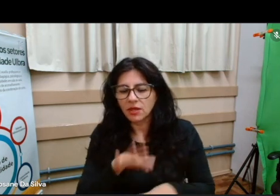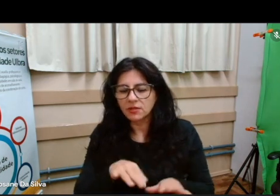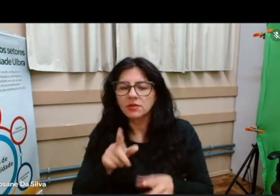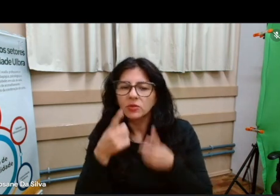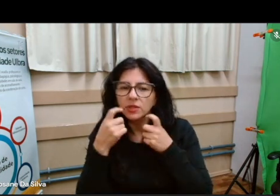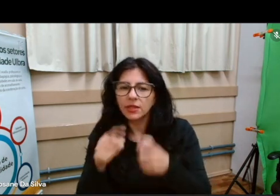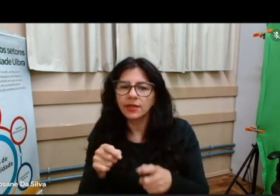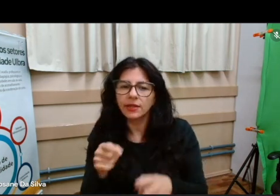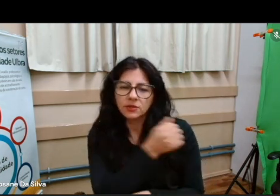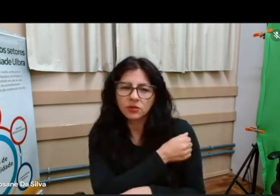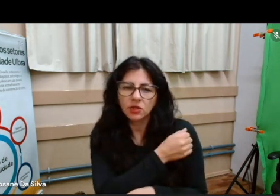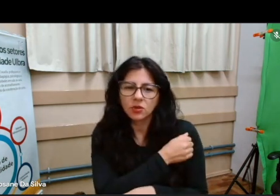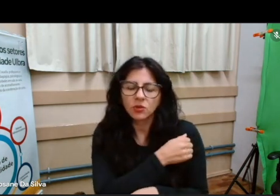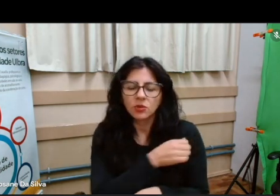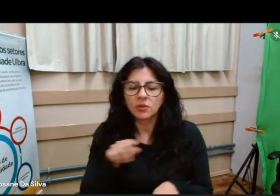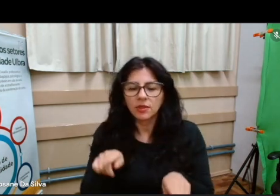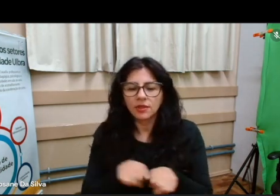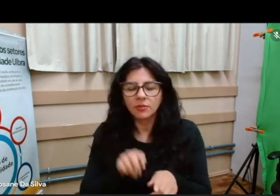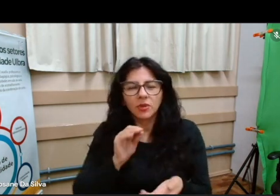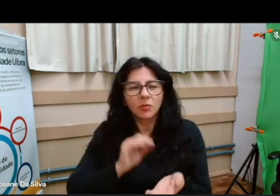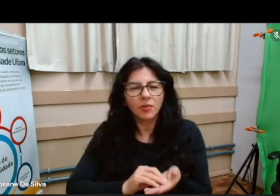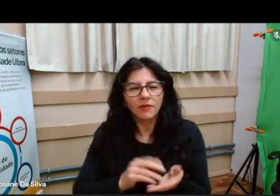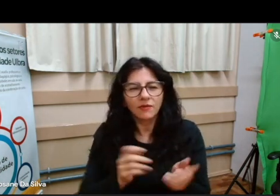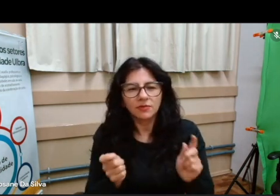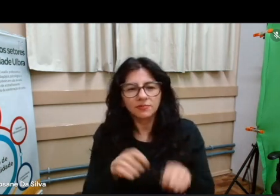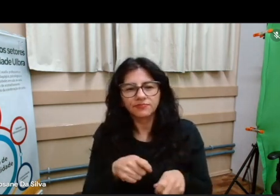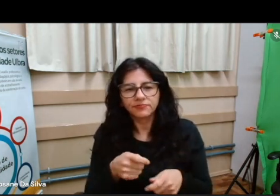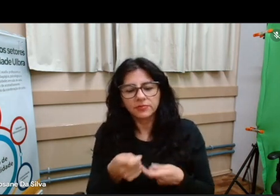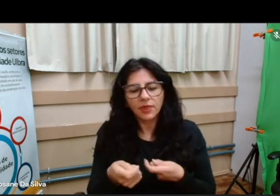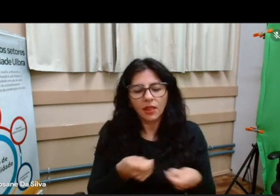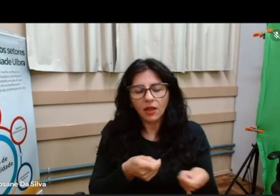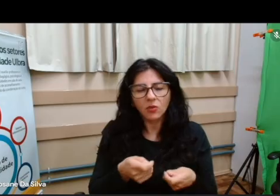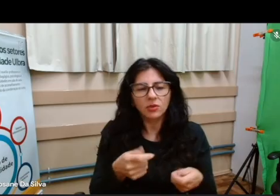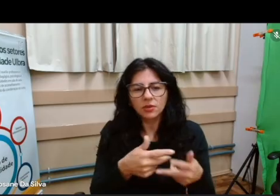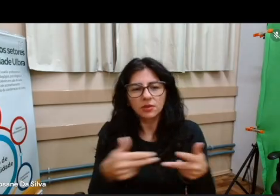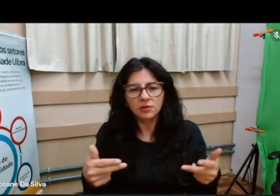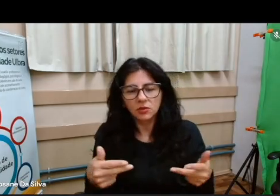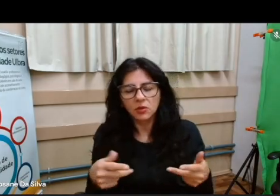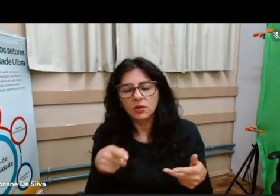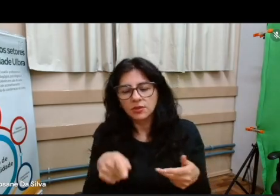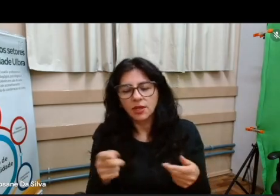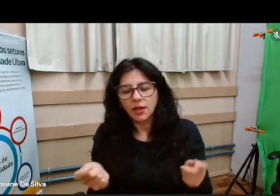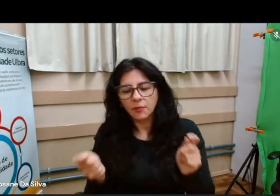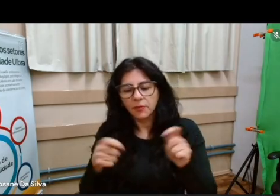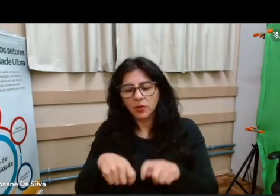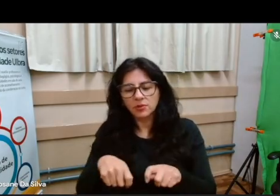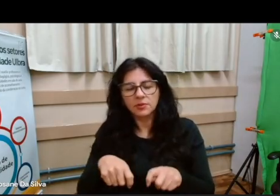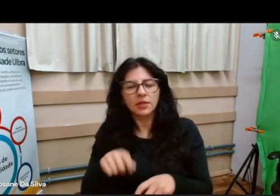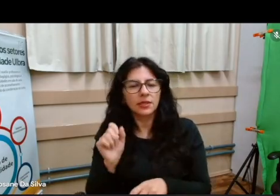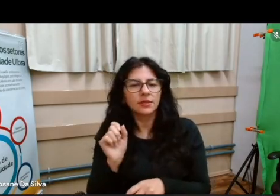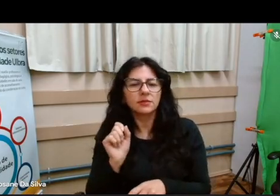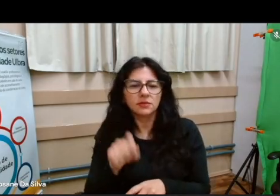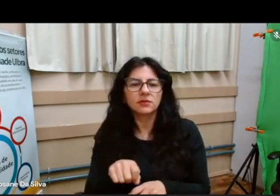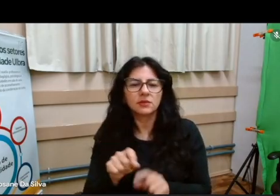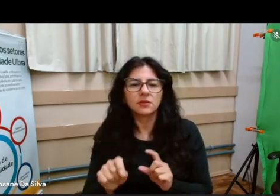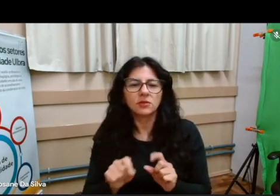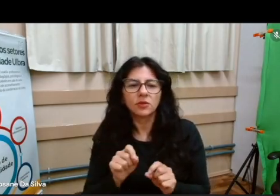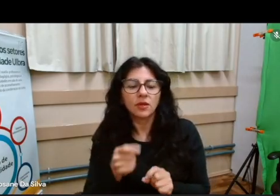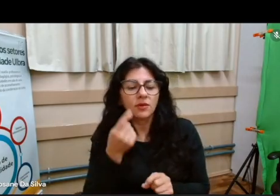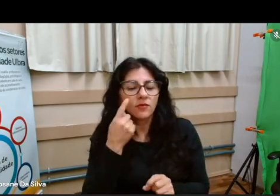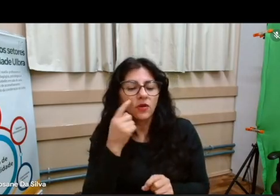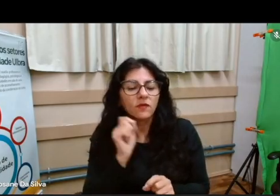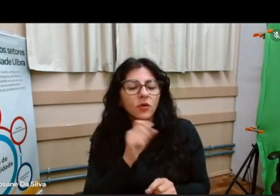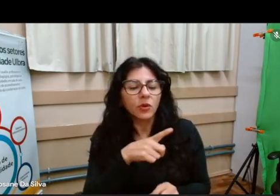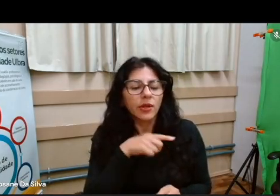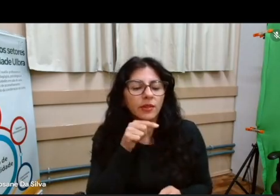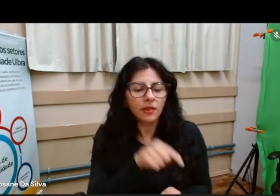e e uma incapacidade de negociar com isso né da possibilidade de sim né vamos ver